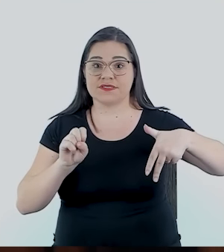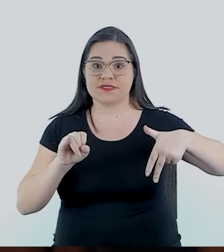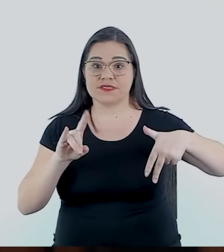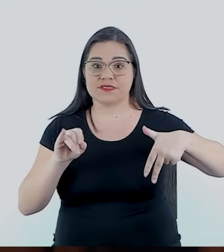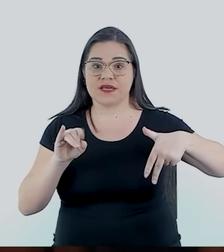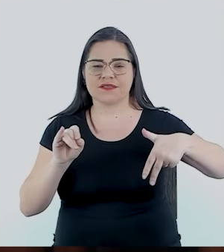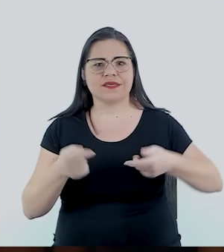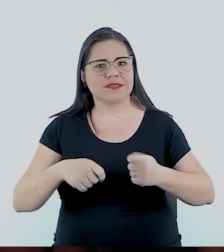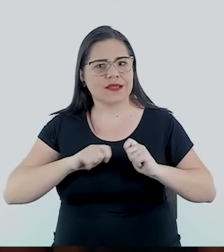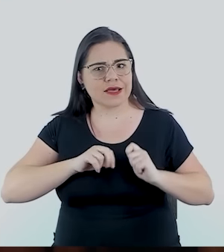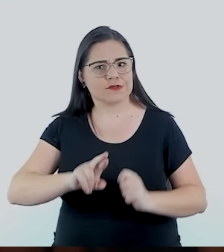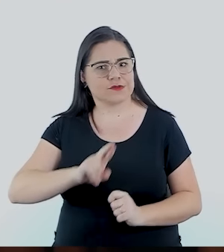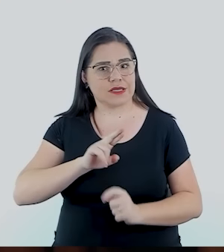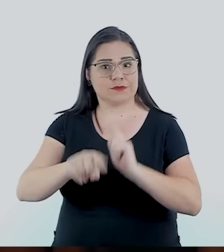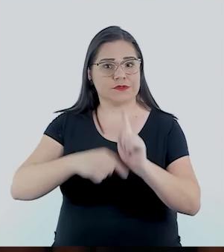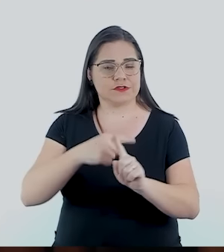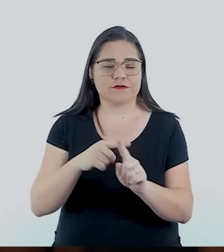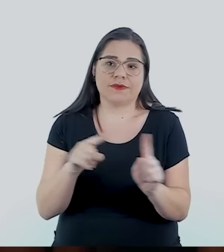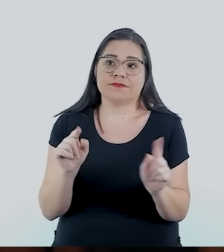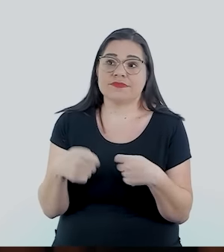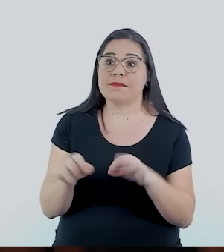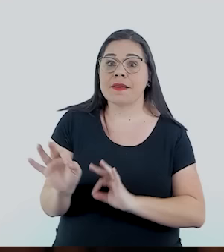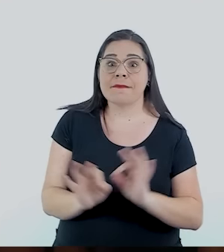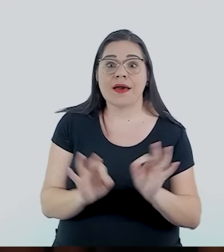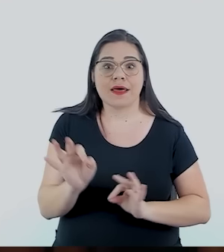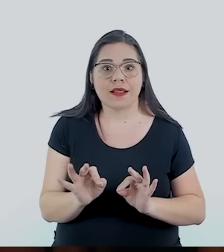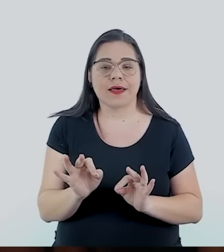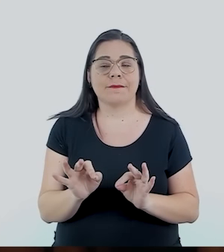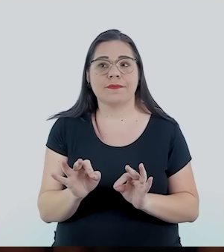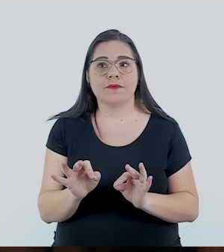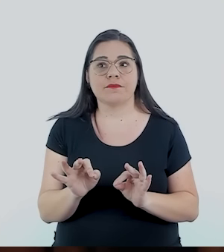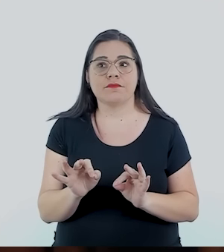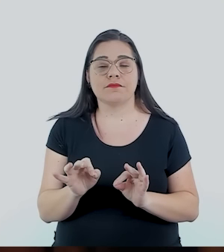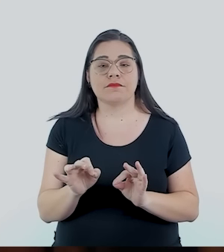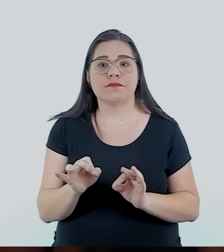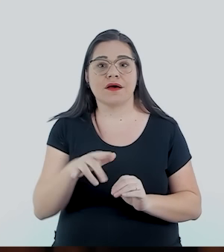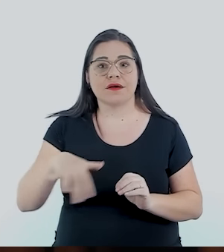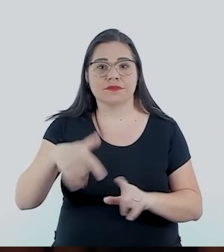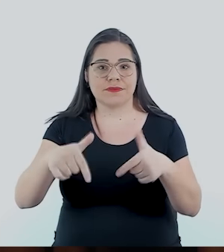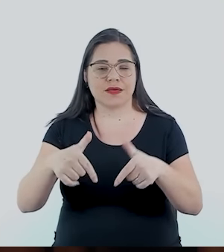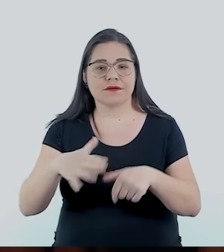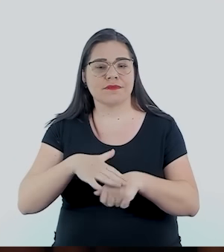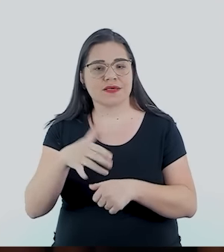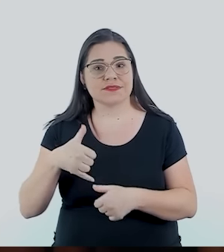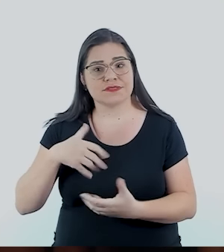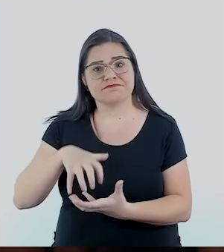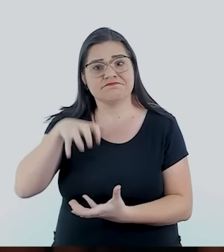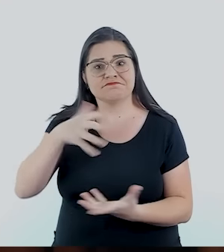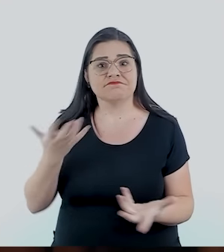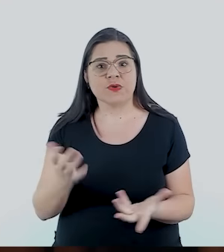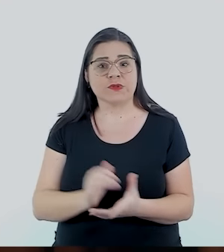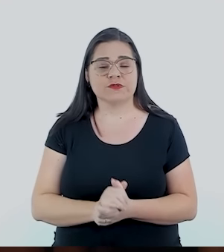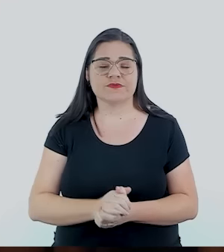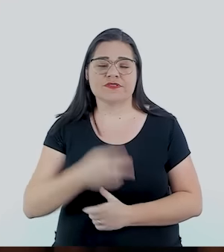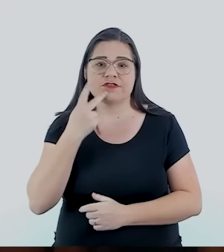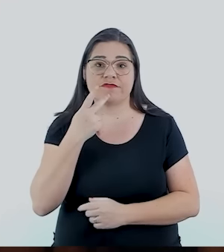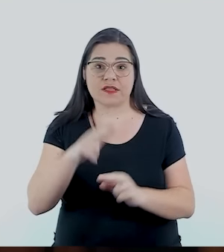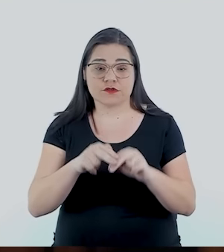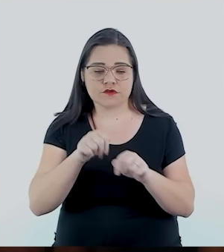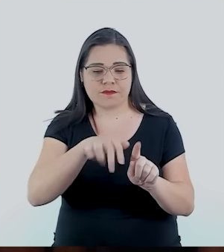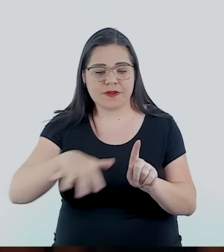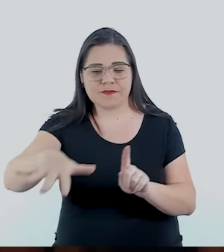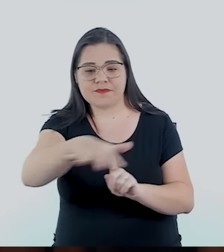mas essa estratégia de você tá preparado para uma força de trabalho cada vez mais envelhecida e quando a gente fala de mercado o que a gente chama né de